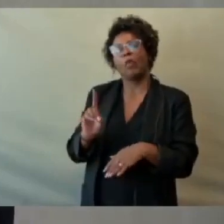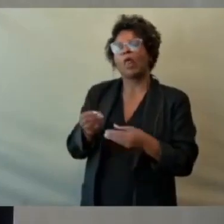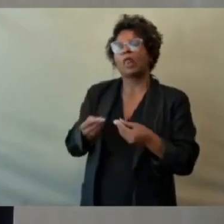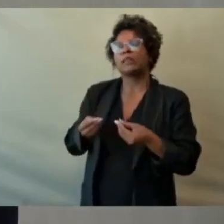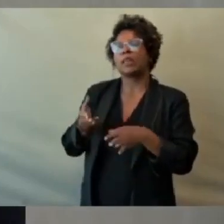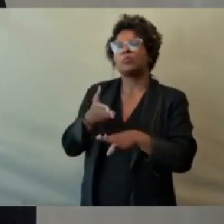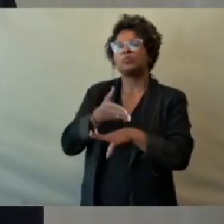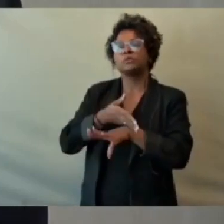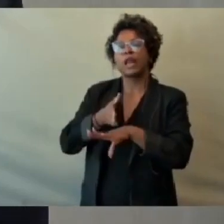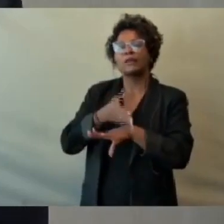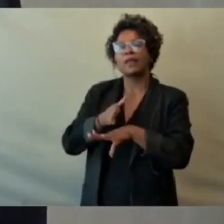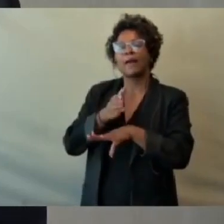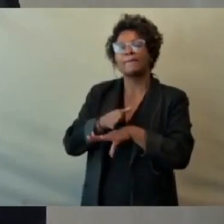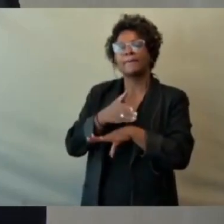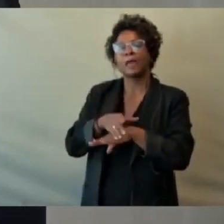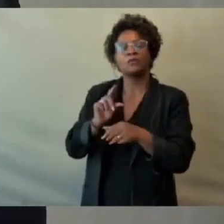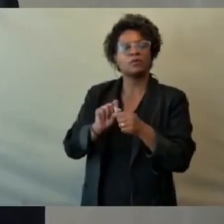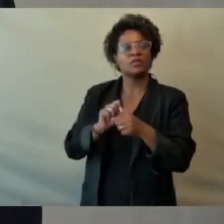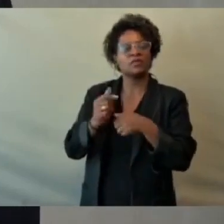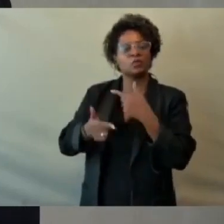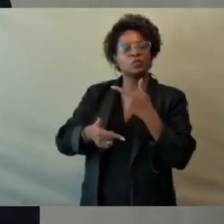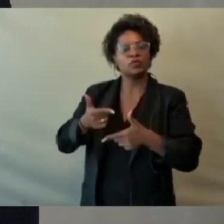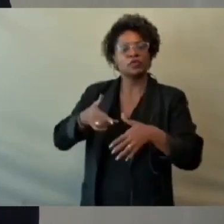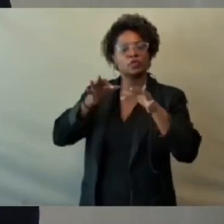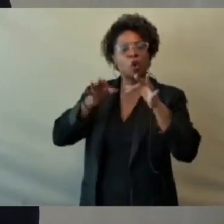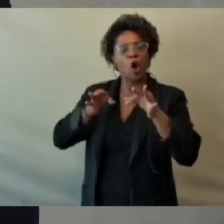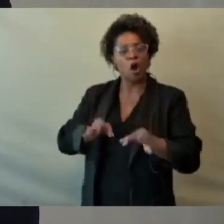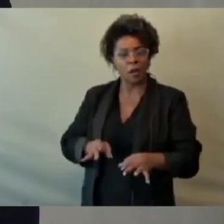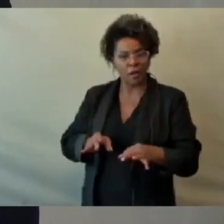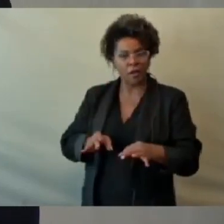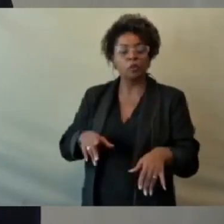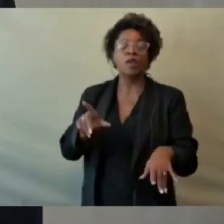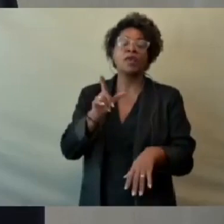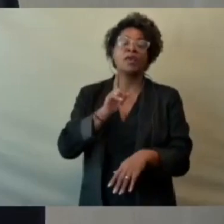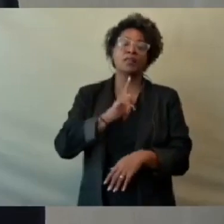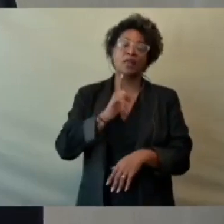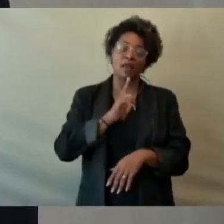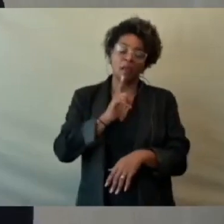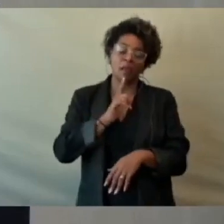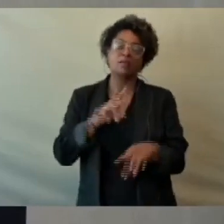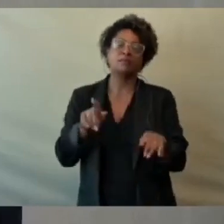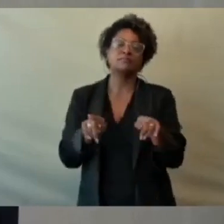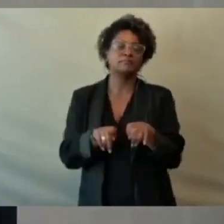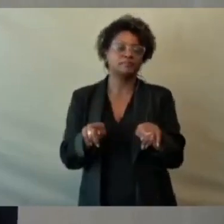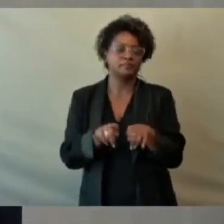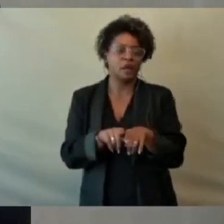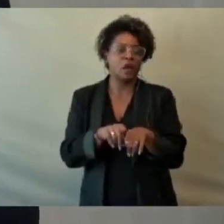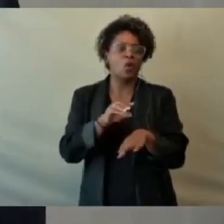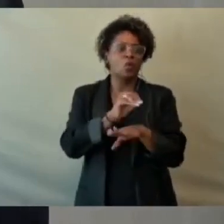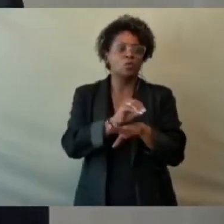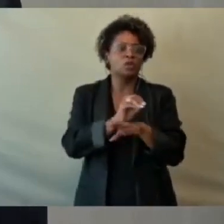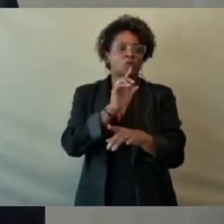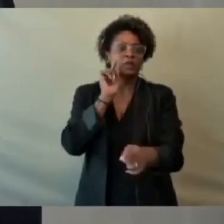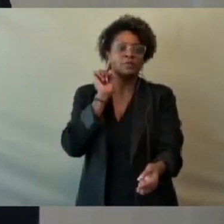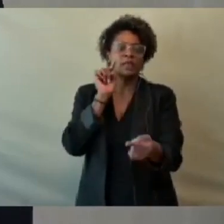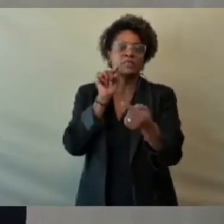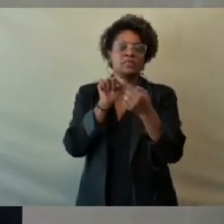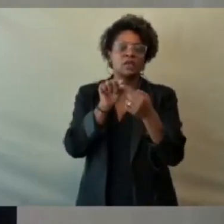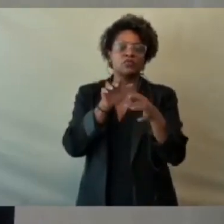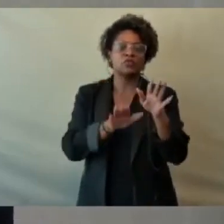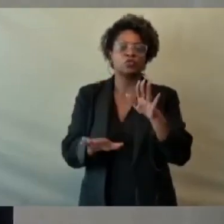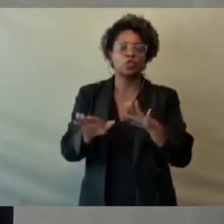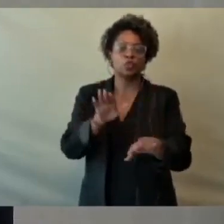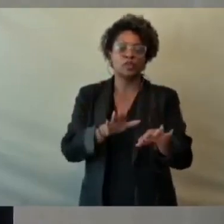específico para a criança mesmo para cuidar das crianças tanto ela no autismo quanto ela no símbolo de Down também